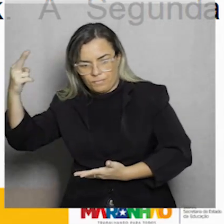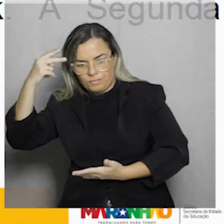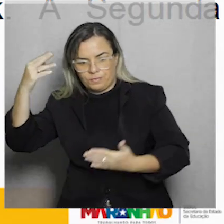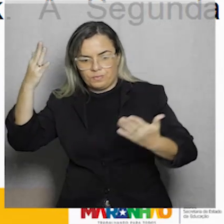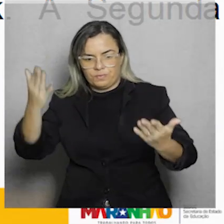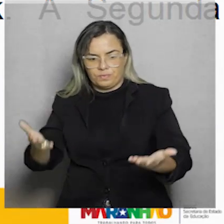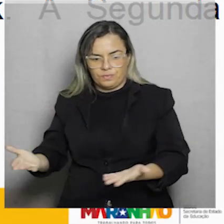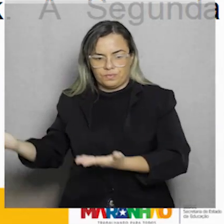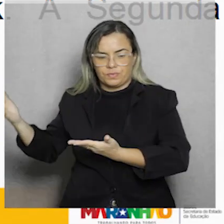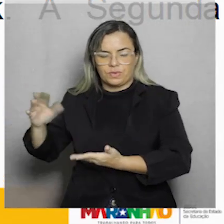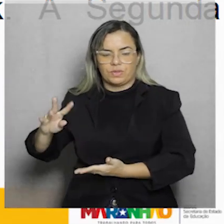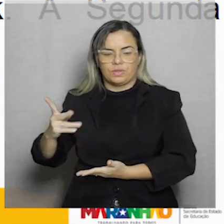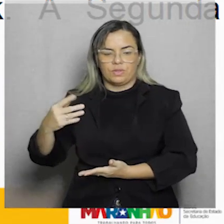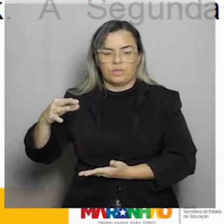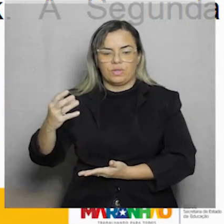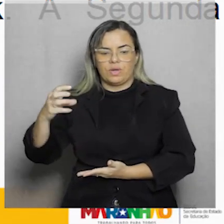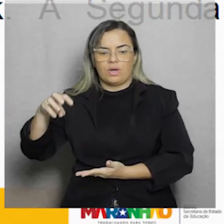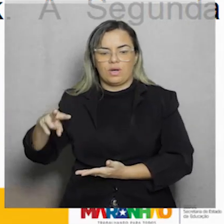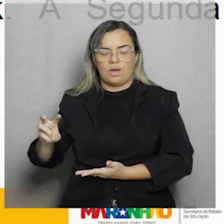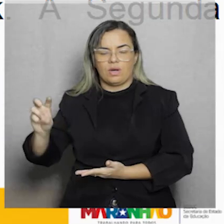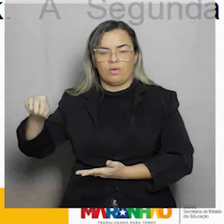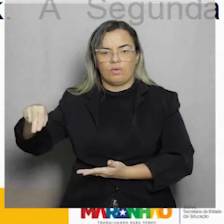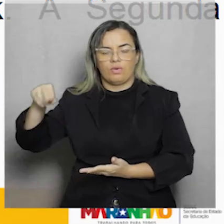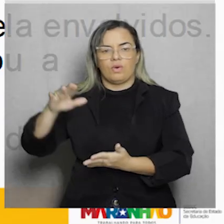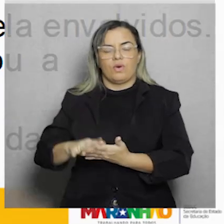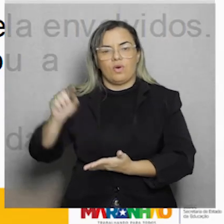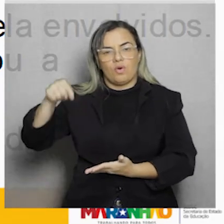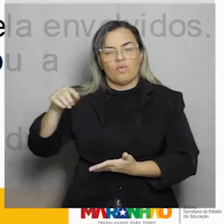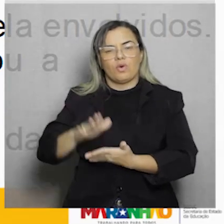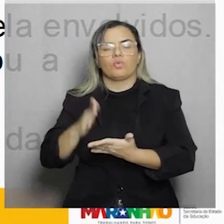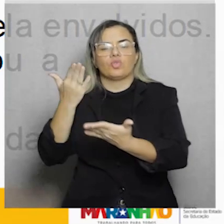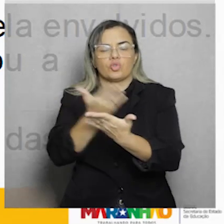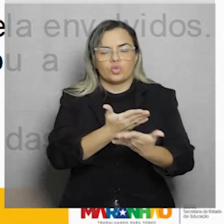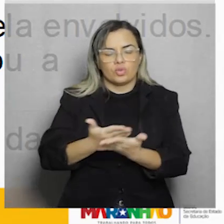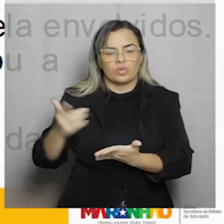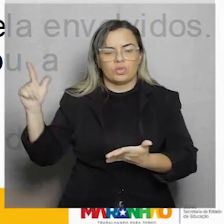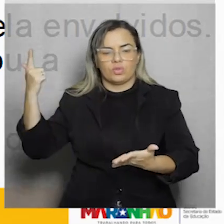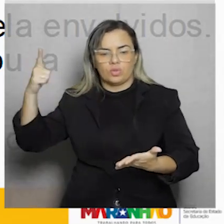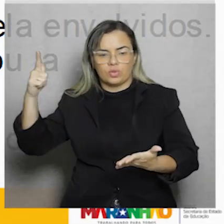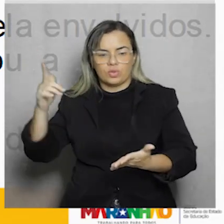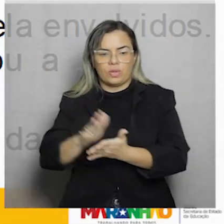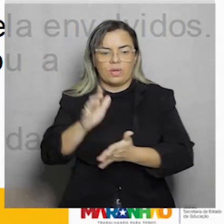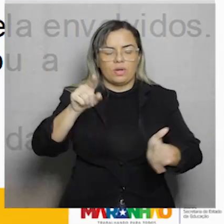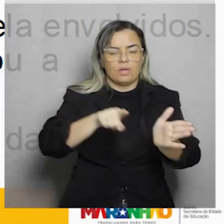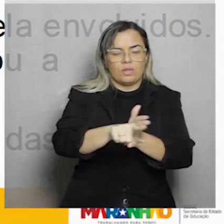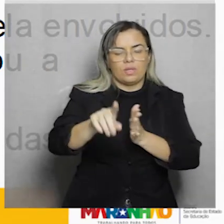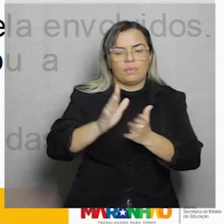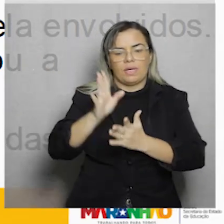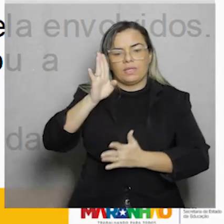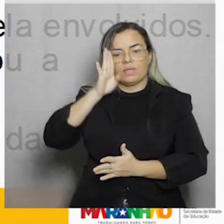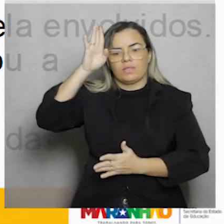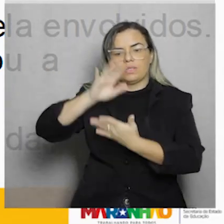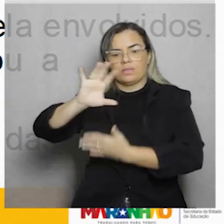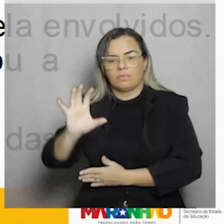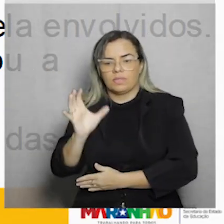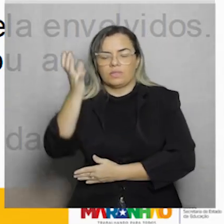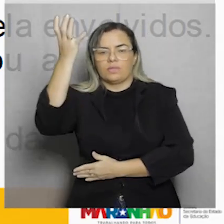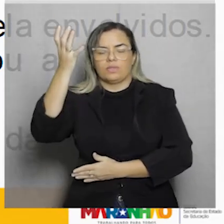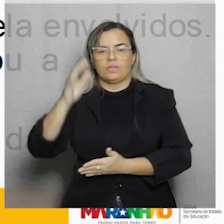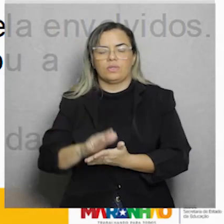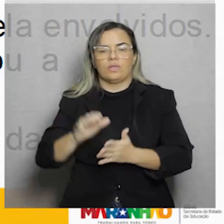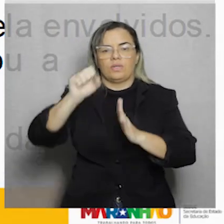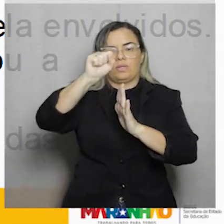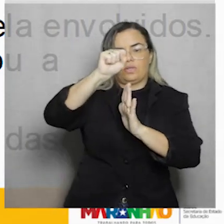foi uma aula de geografia. Então, vamos olhar o comando? Olha só. Um dos principais